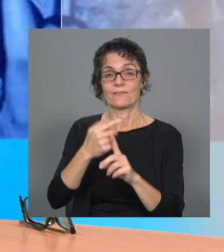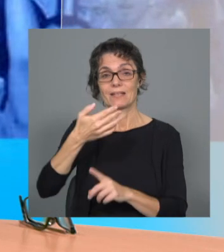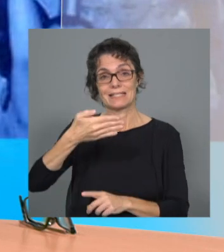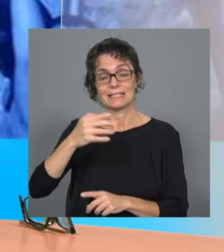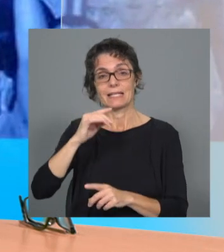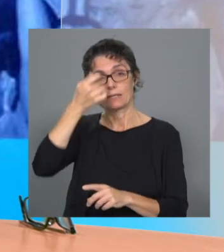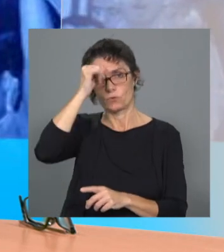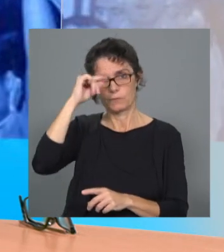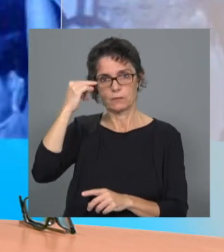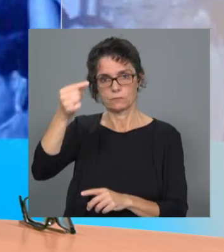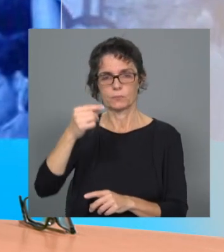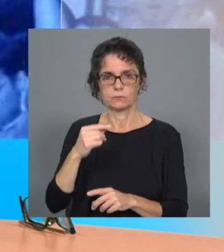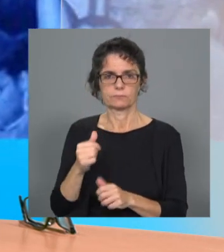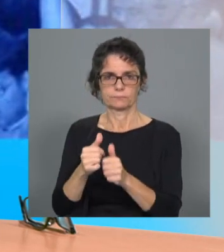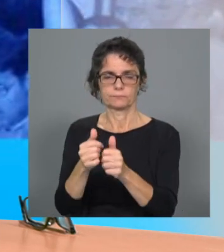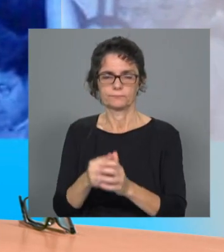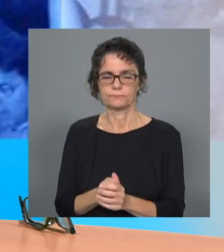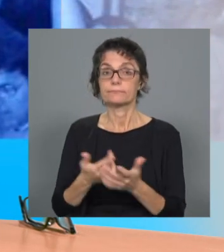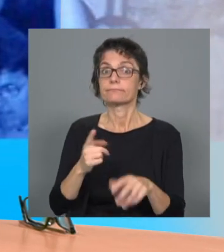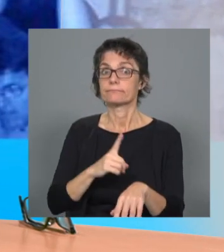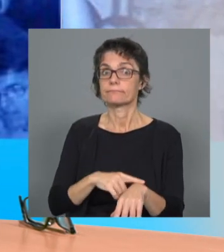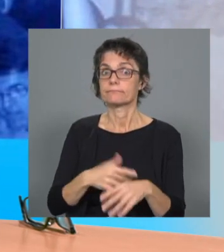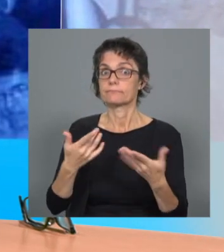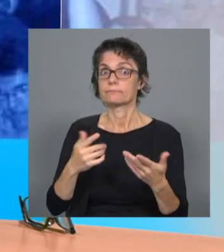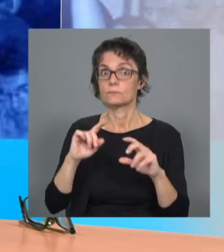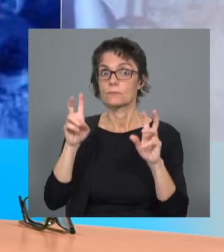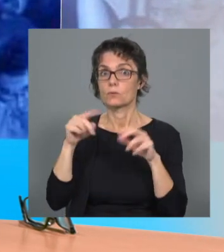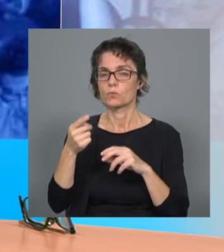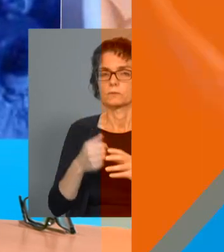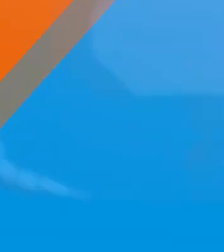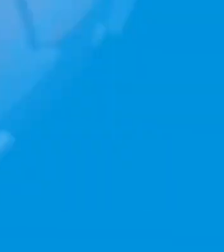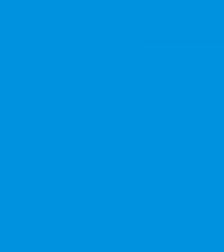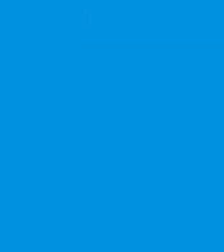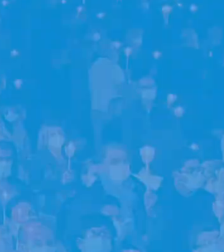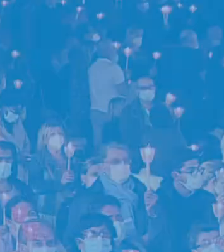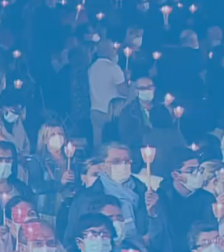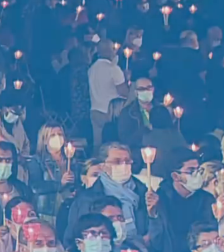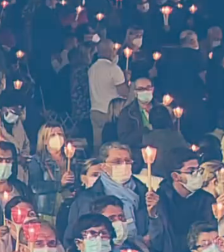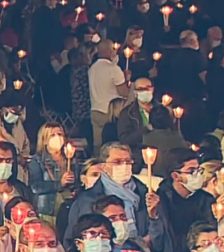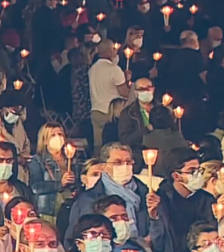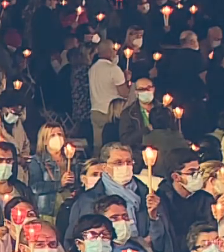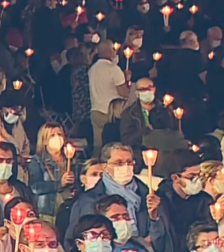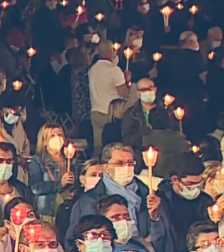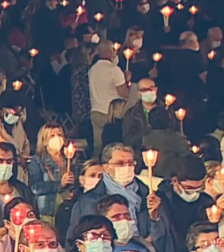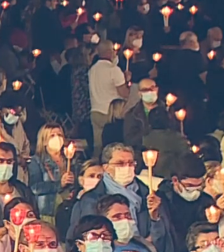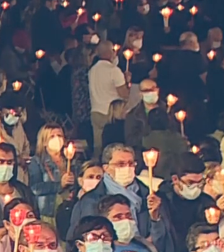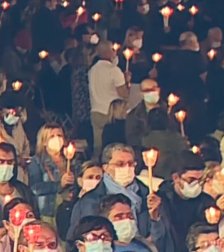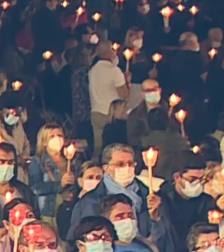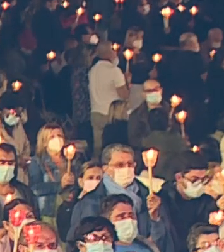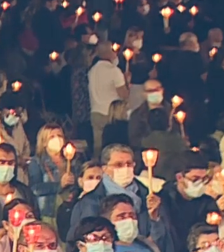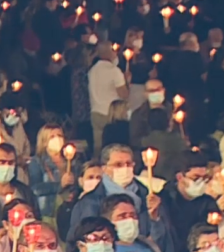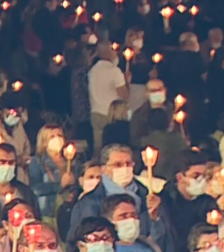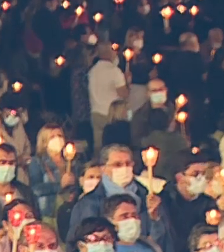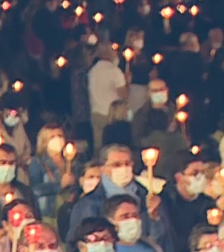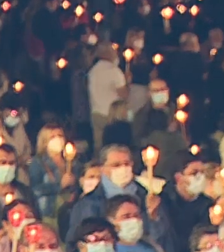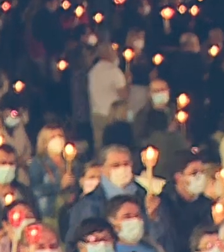domingo. Tempo ainda para olharmos para outros assuntos da atualidade. Foi mais um recomeço após